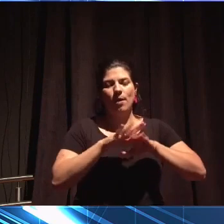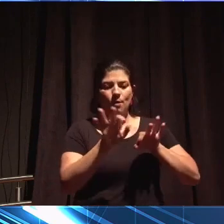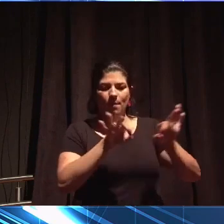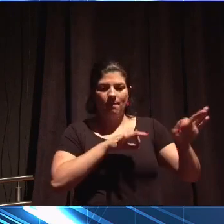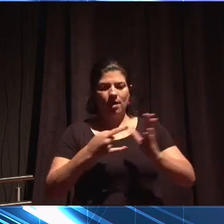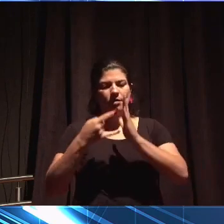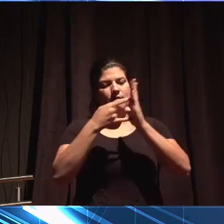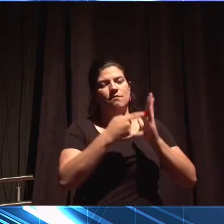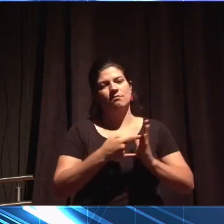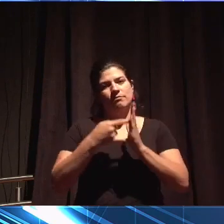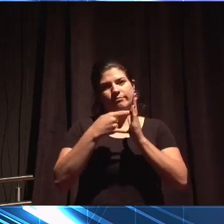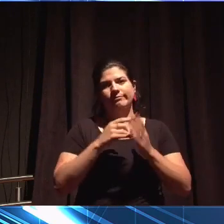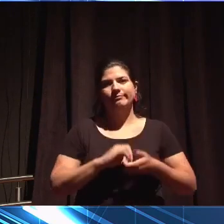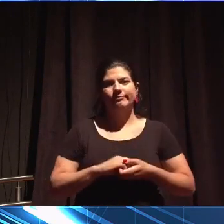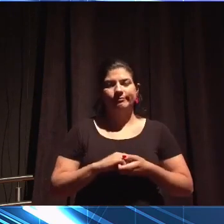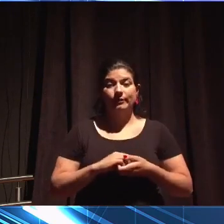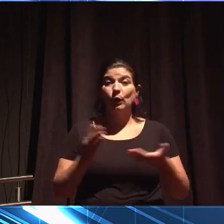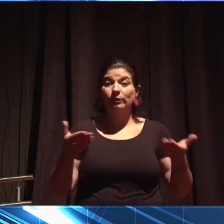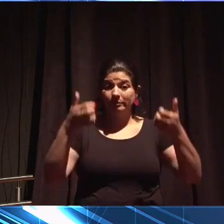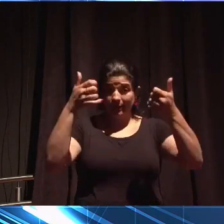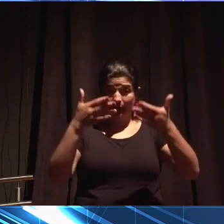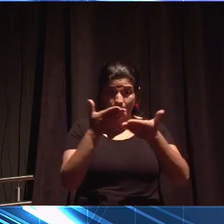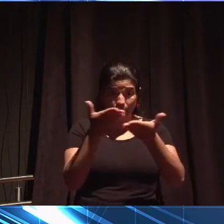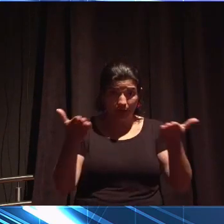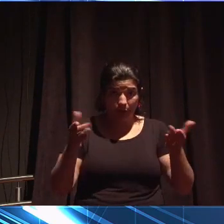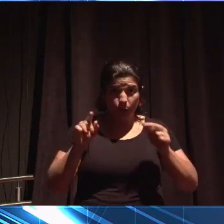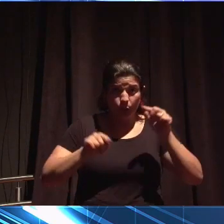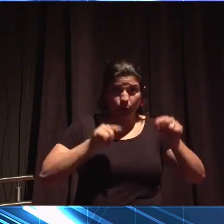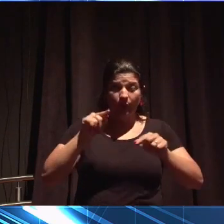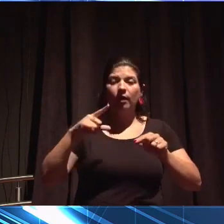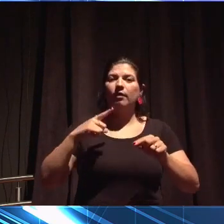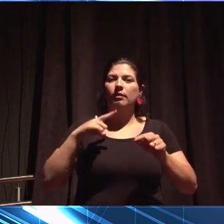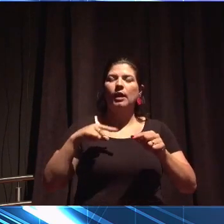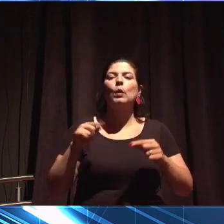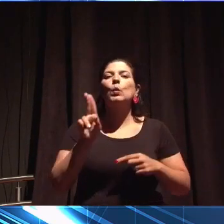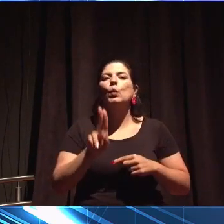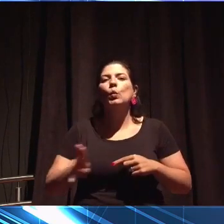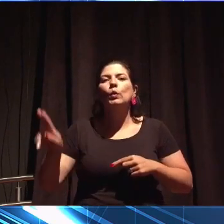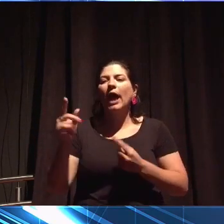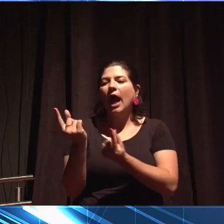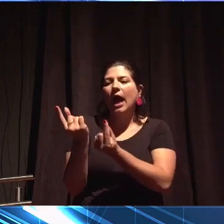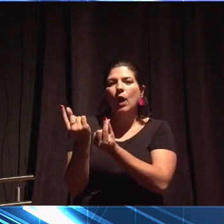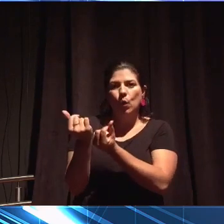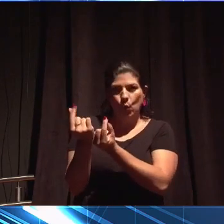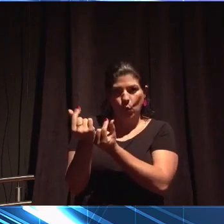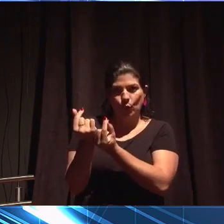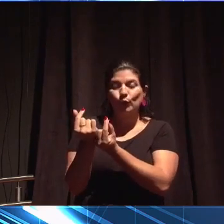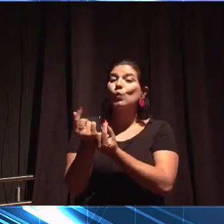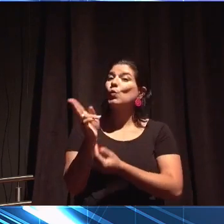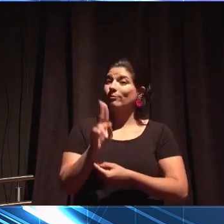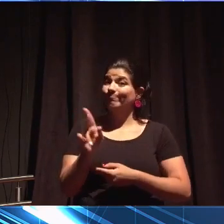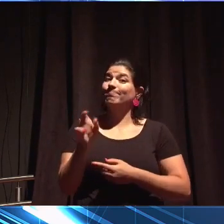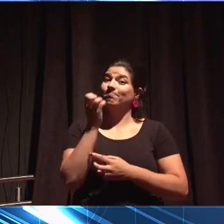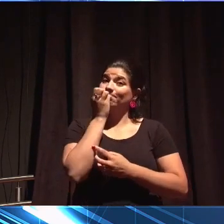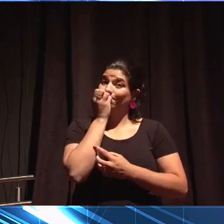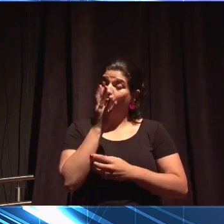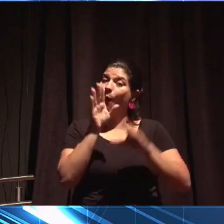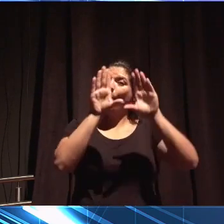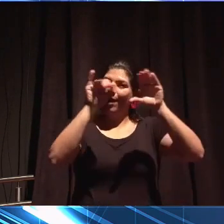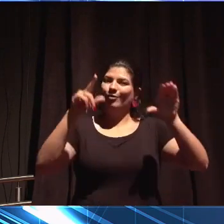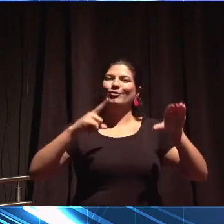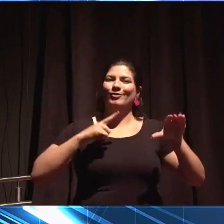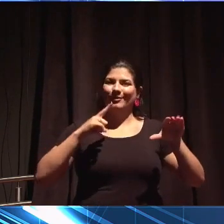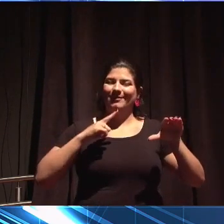desenvolvimento. Então, a gente vai falar hoje aqui para vocês sobre questão de utilização de recursos, que isso daí é um puta benefício que Cloud